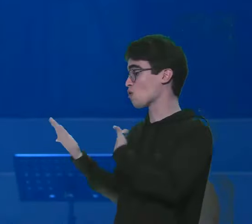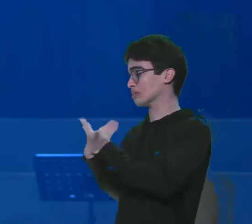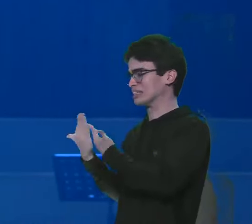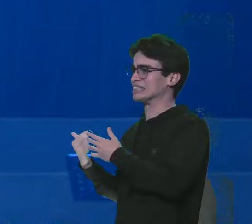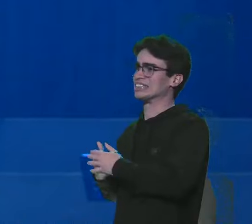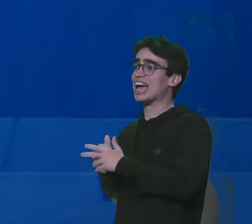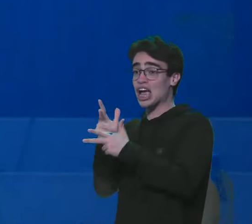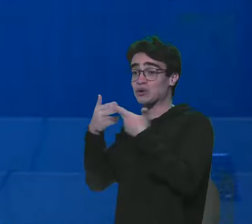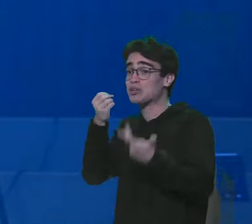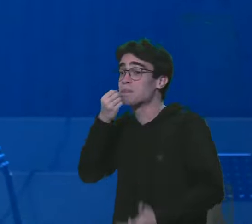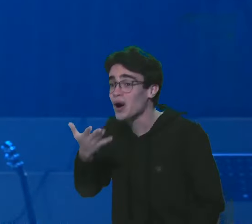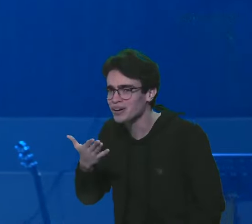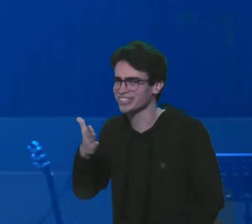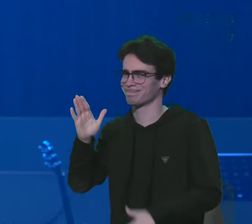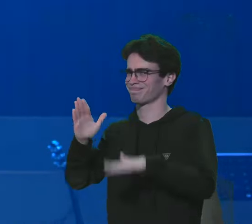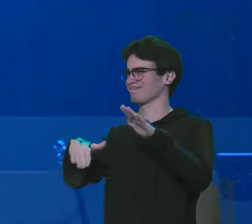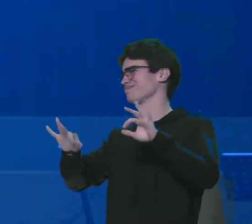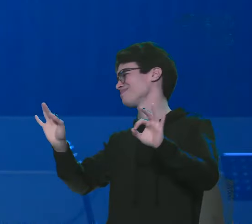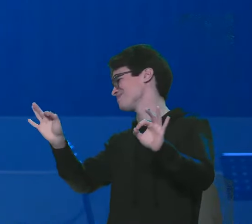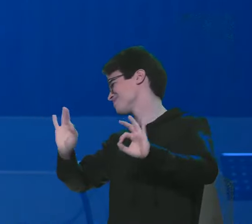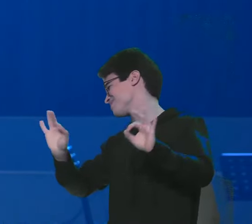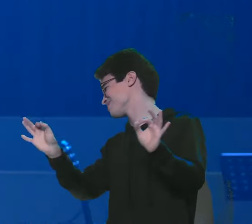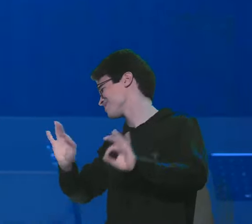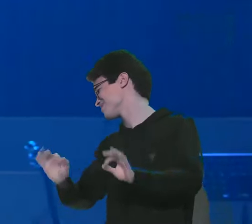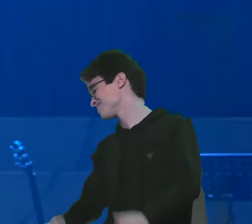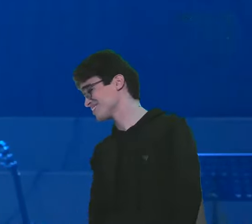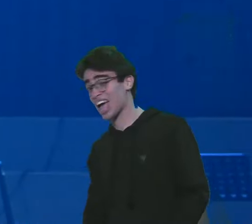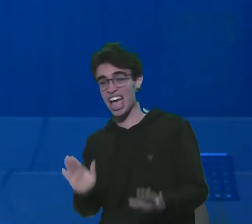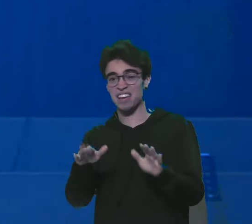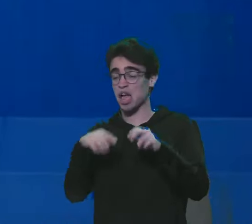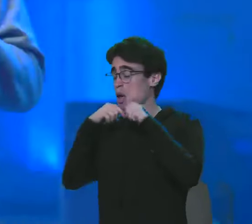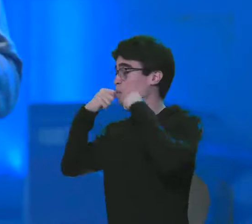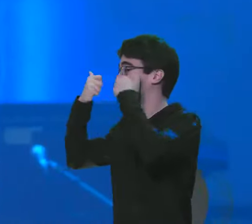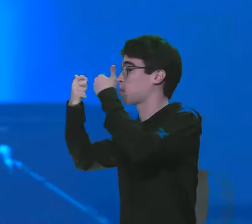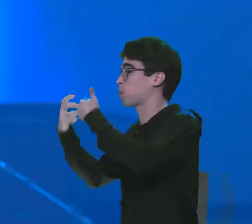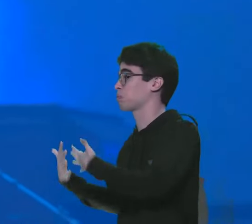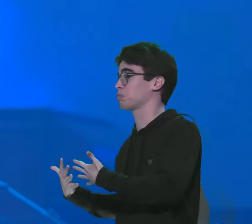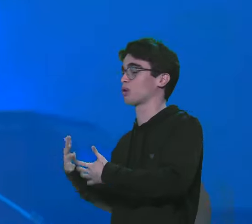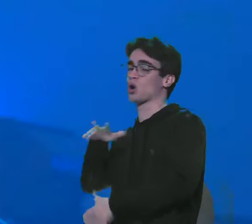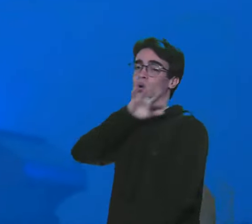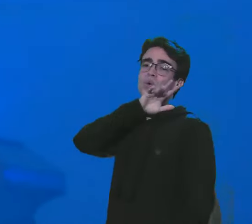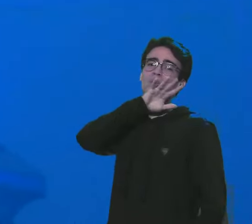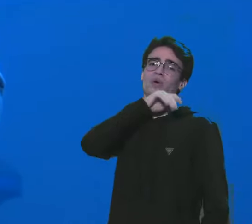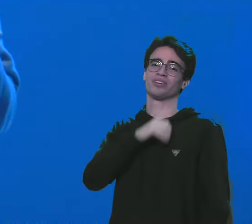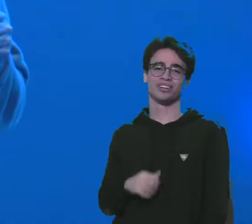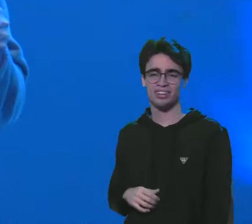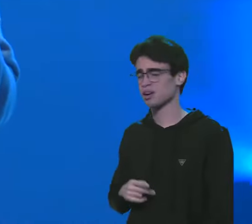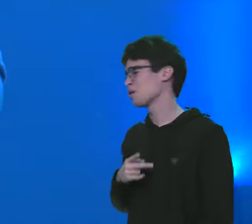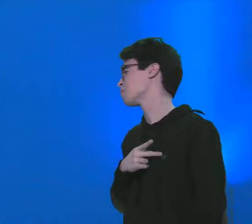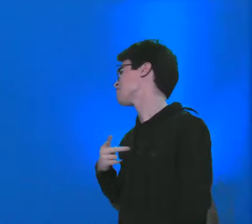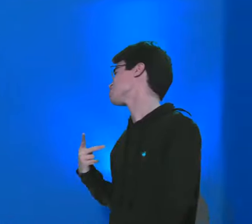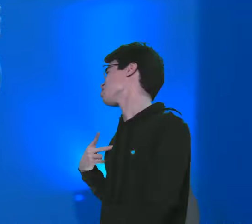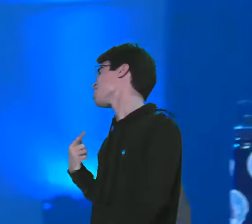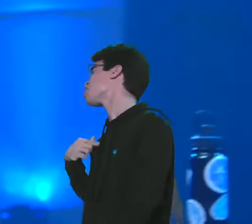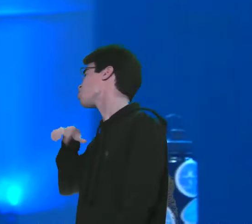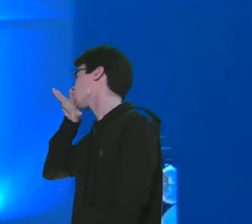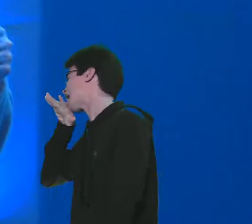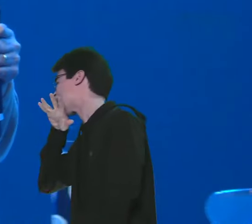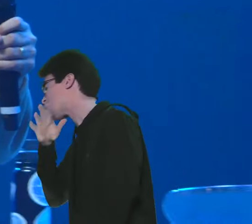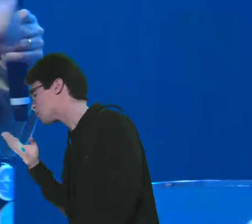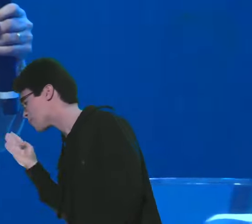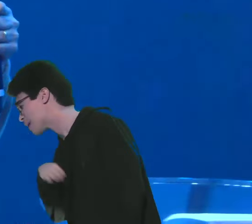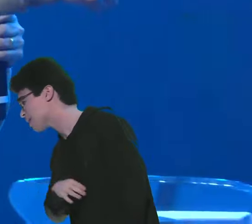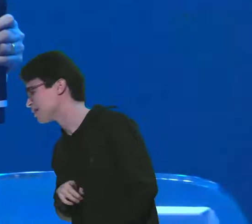é para falar coisa boa, é para falar coisa ruim. Pastor, eu estou mal.